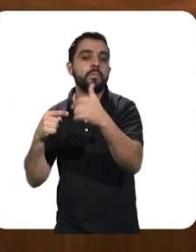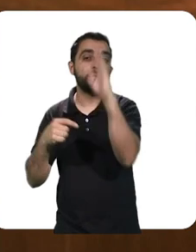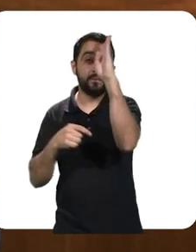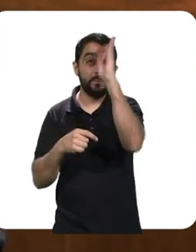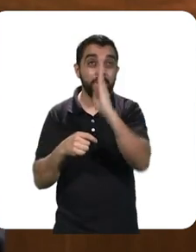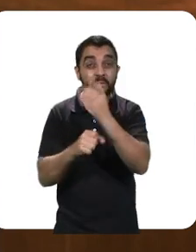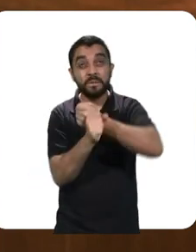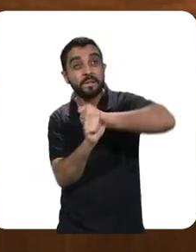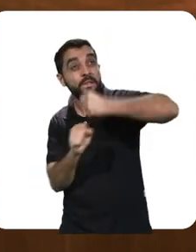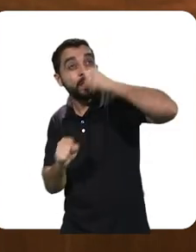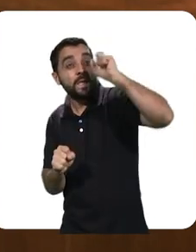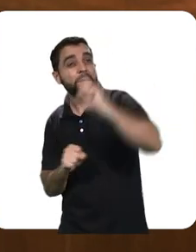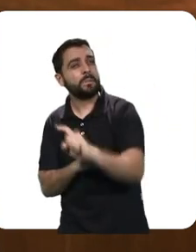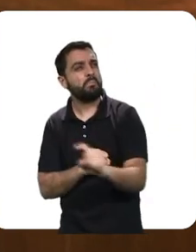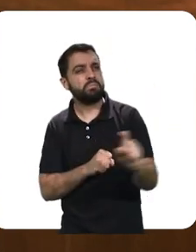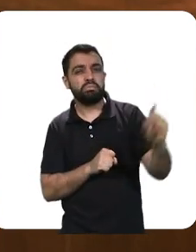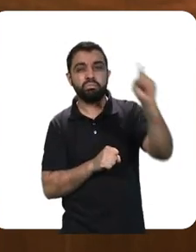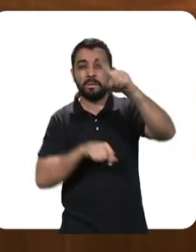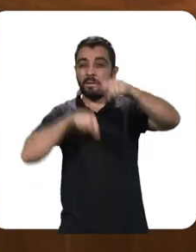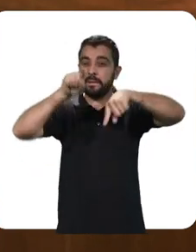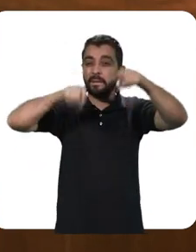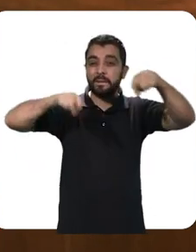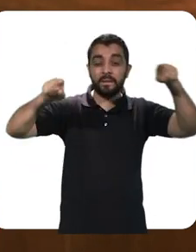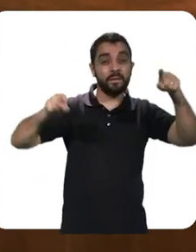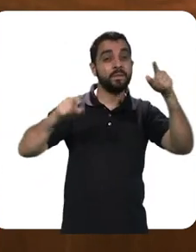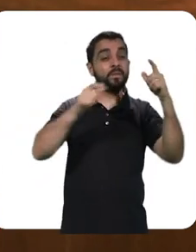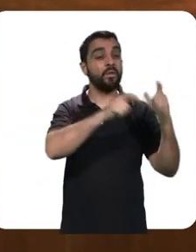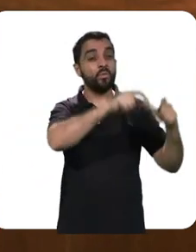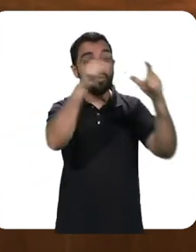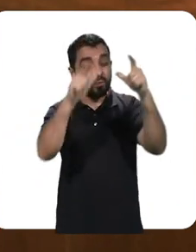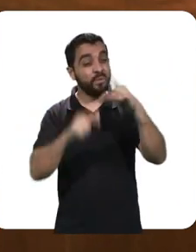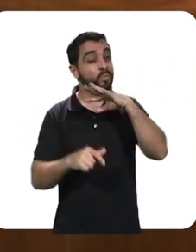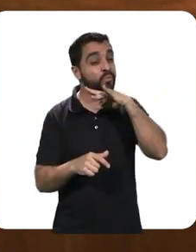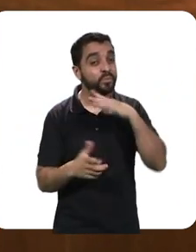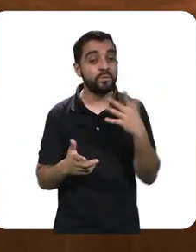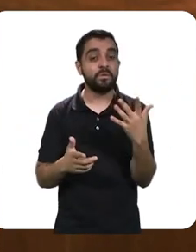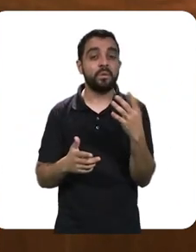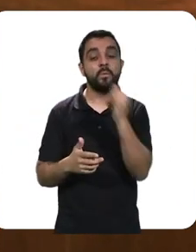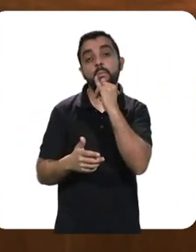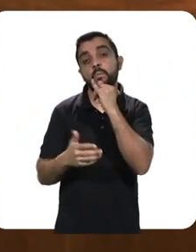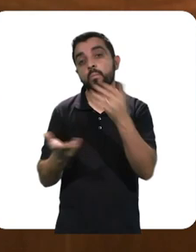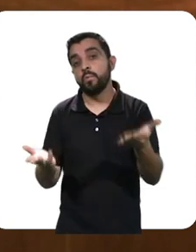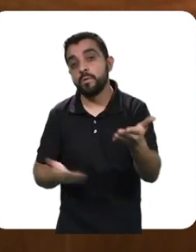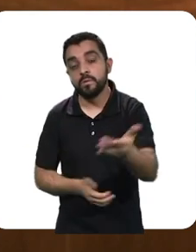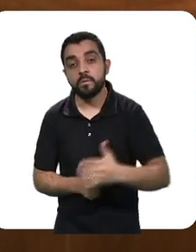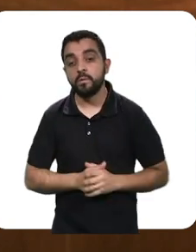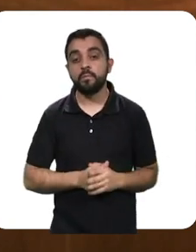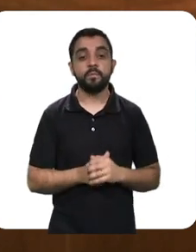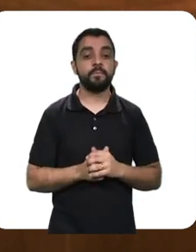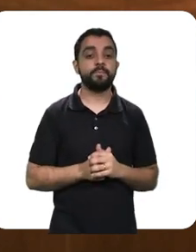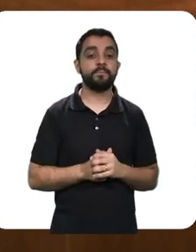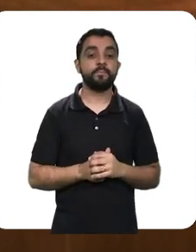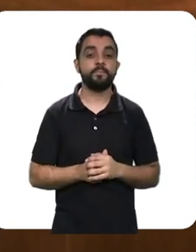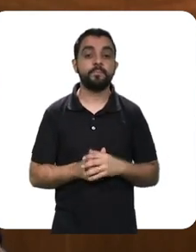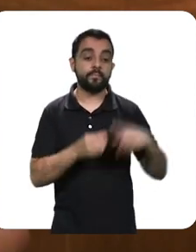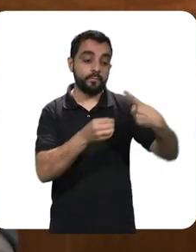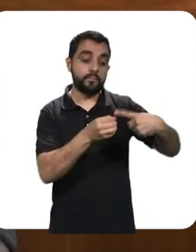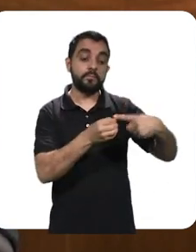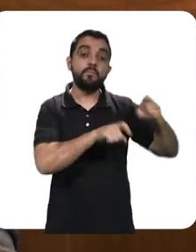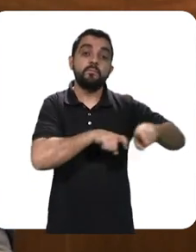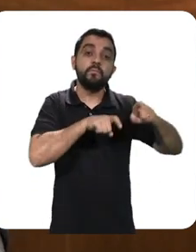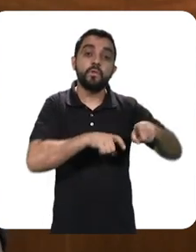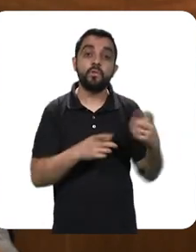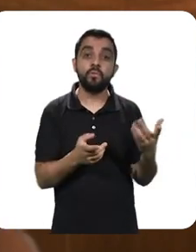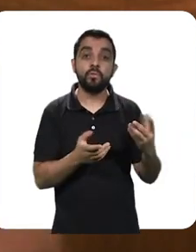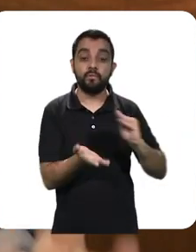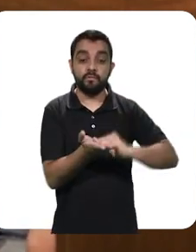um país enorme, com realidades muito diferentes, e aí se a gente pega, né, o exemplo que a professora Camila deu também, né, as cidades do interior, que